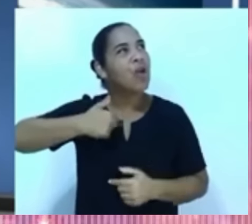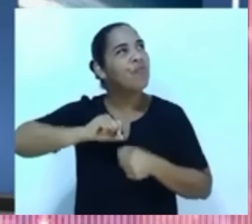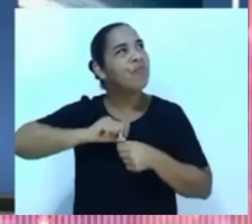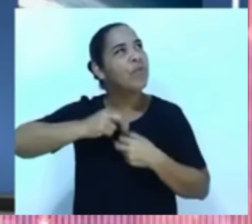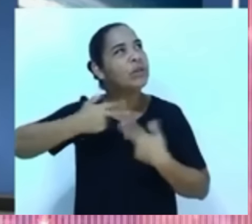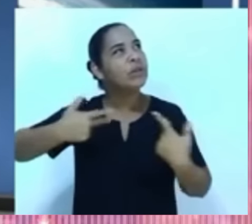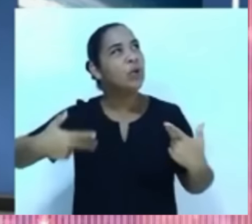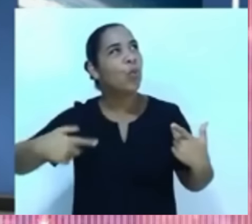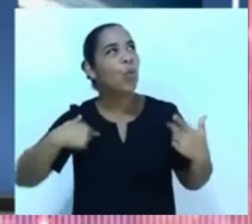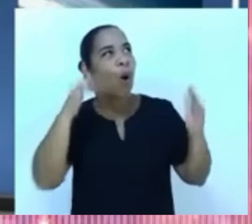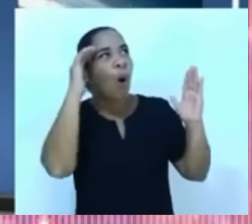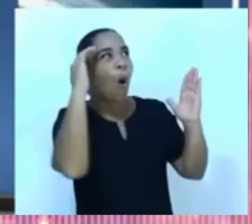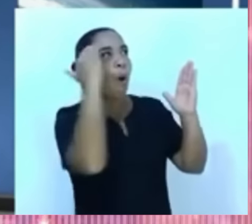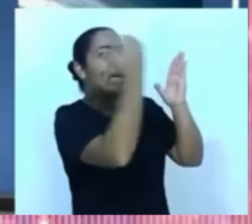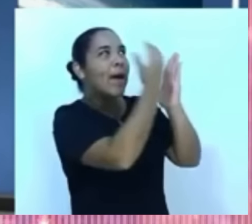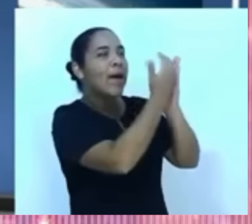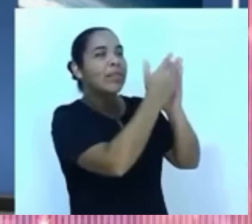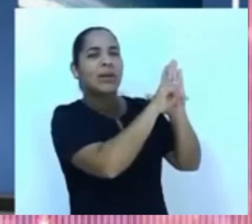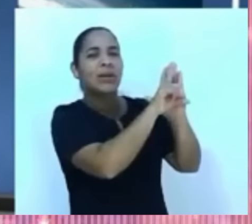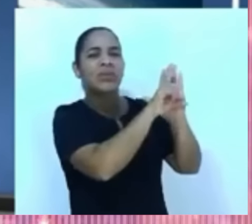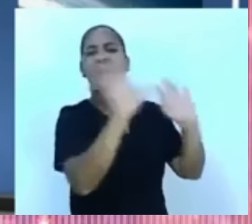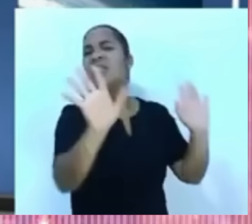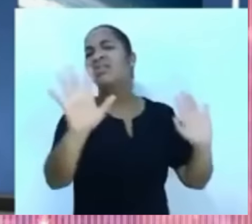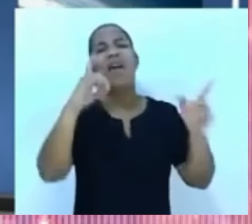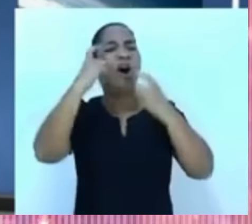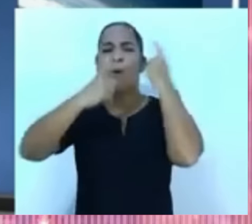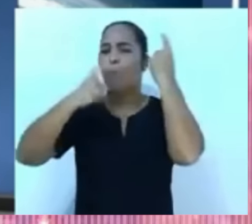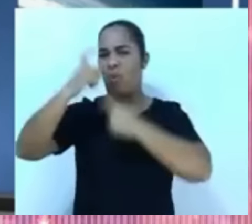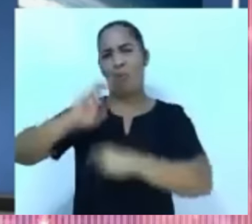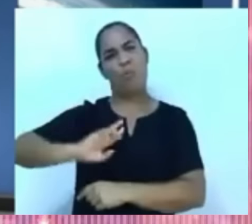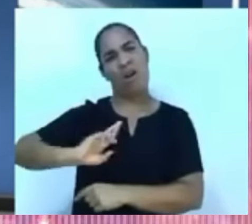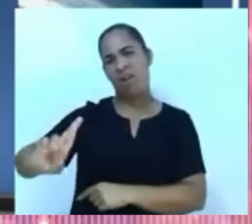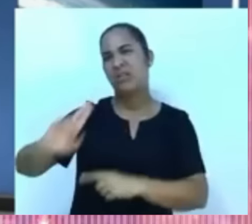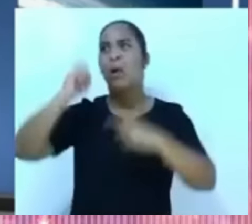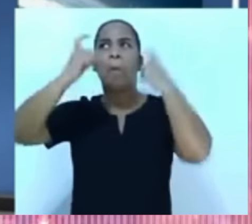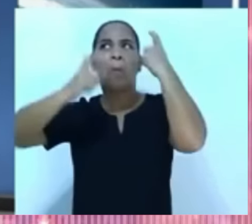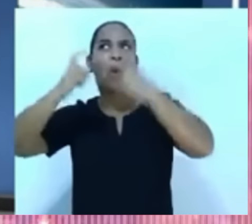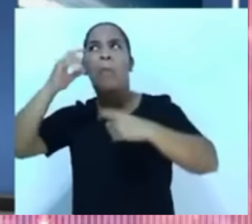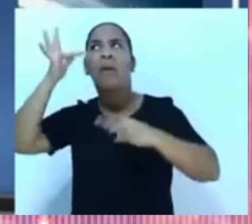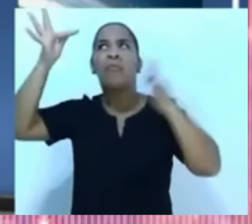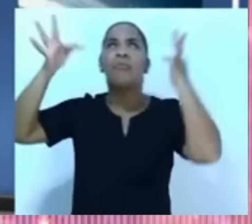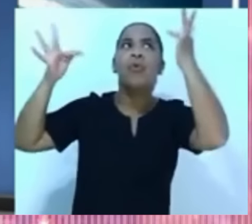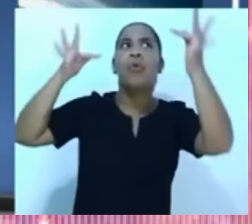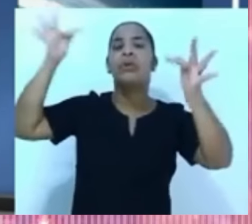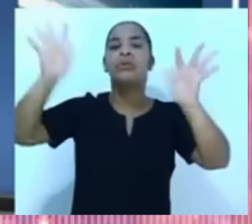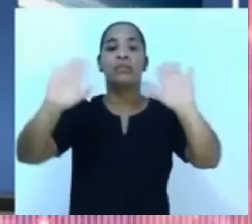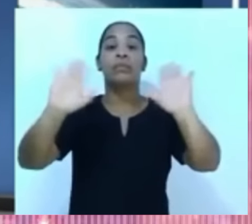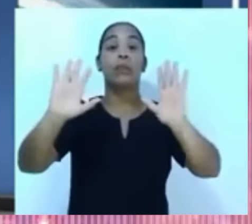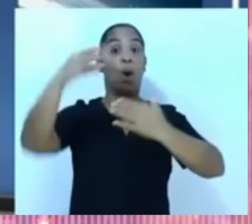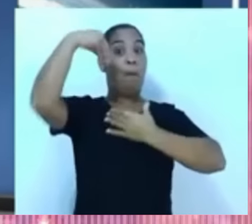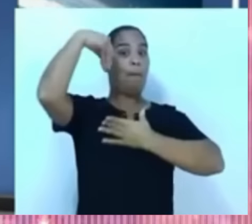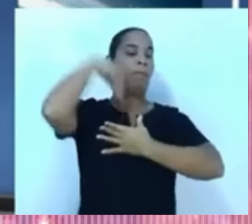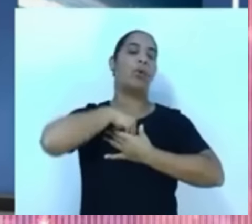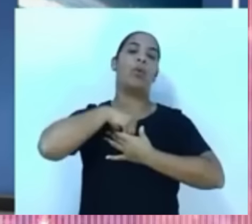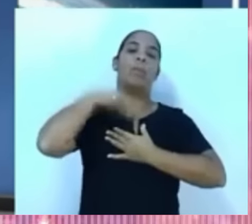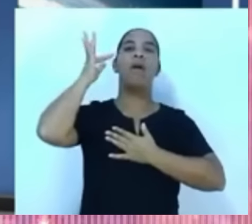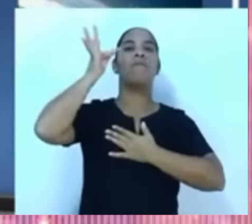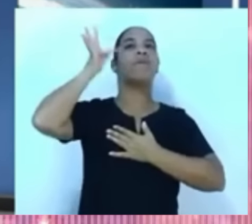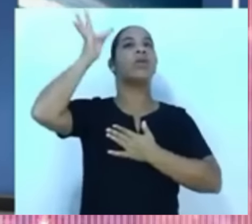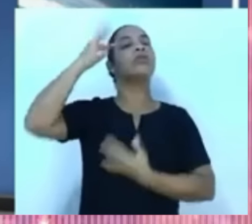preocupe com religião com filosofia tenha a sua Filosofia de vida de